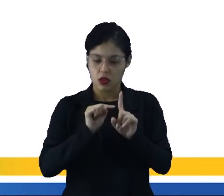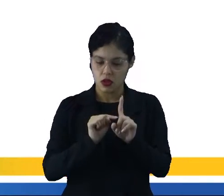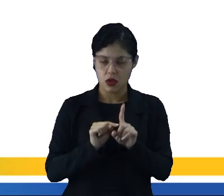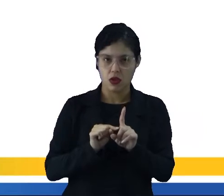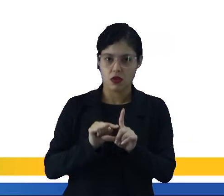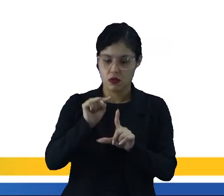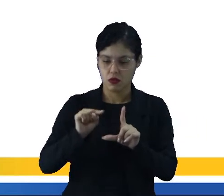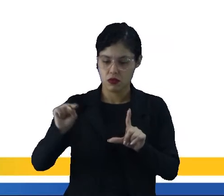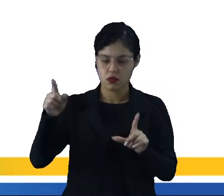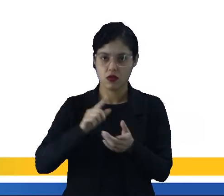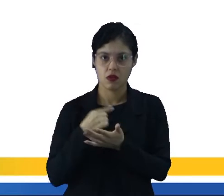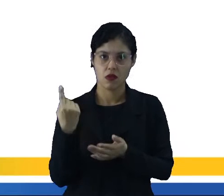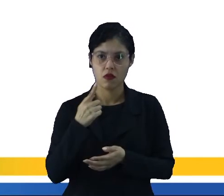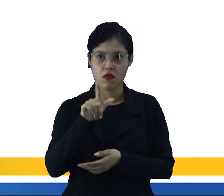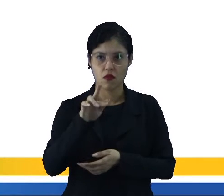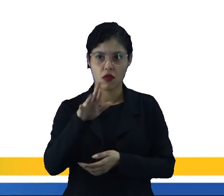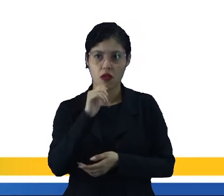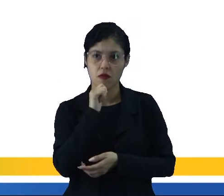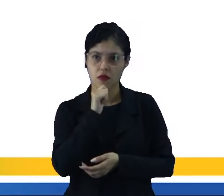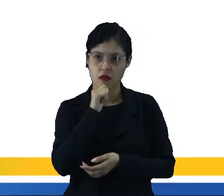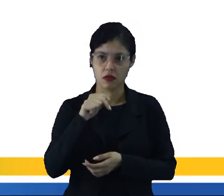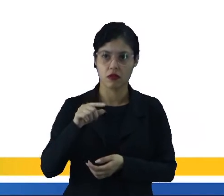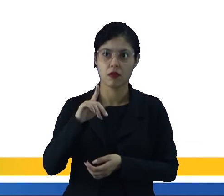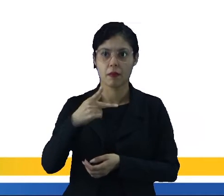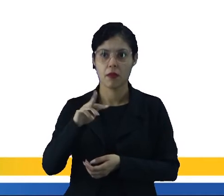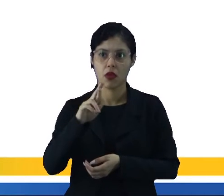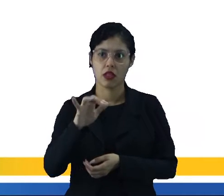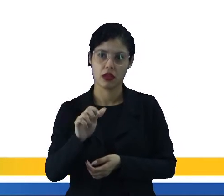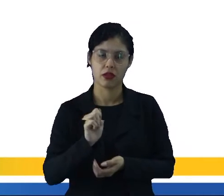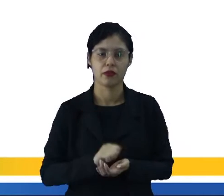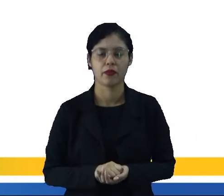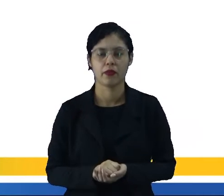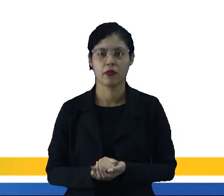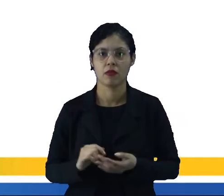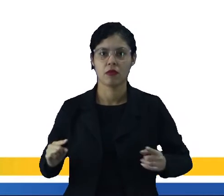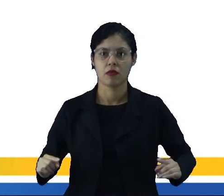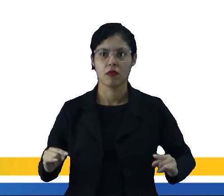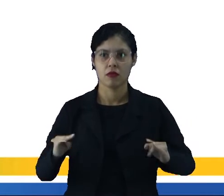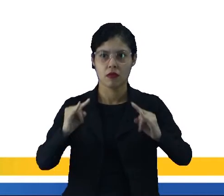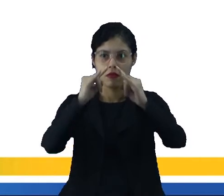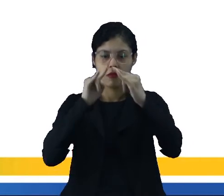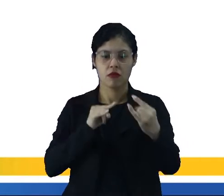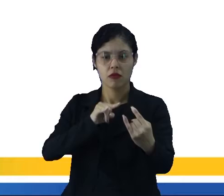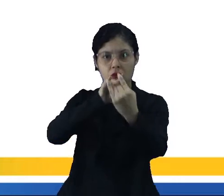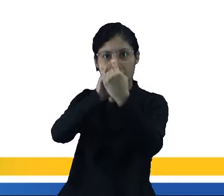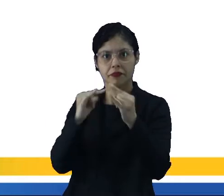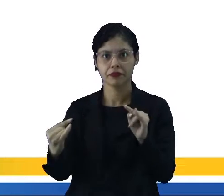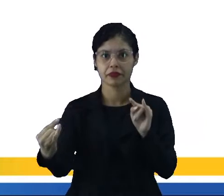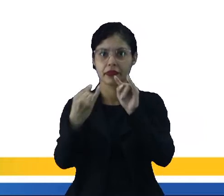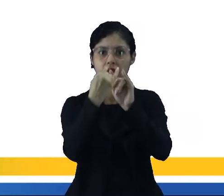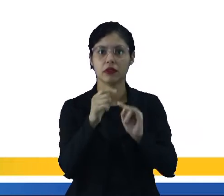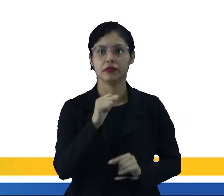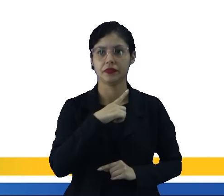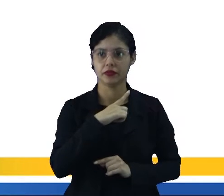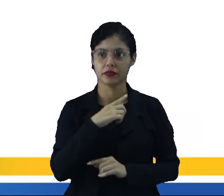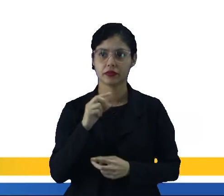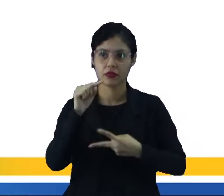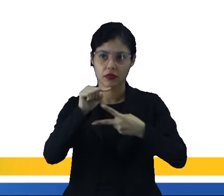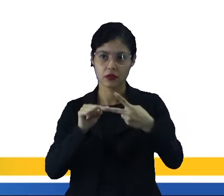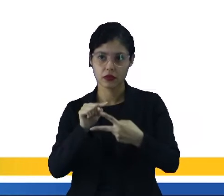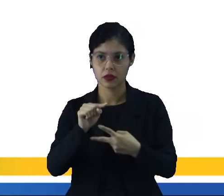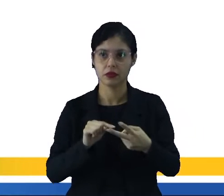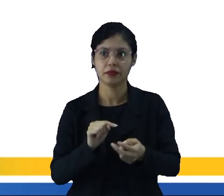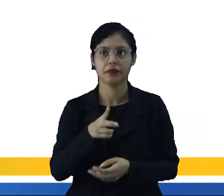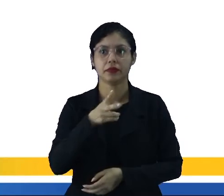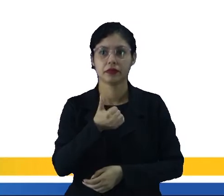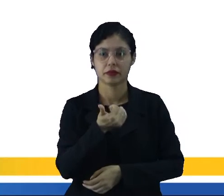do caso aqui do polígono no caso aqui da pirâmide Mas como eu tenho um cone e pirâmide eu vou pegar